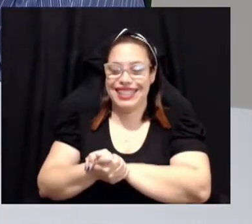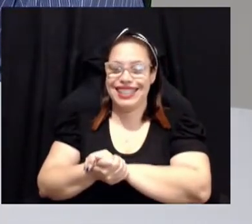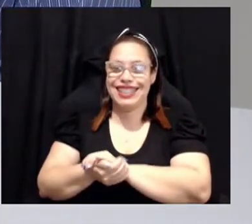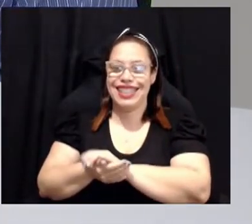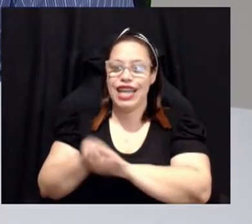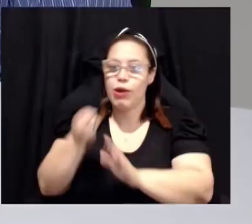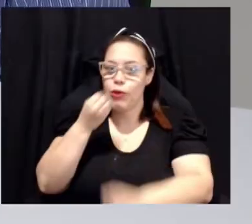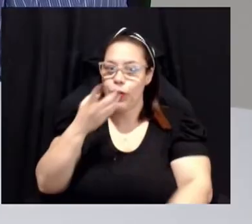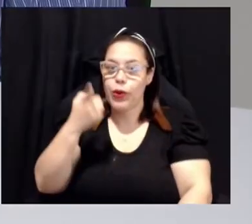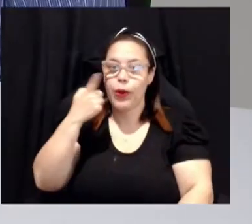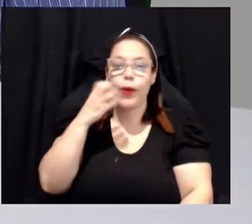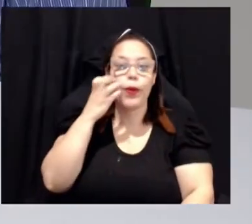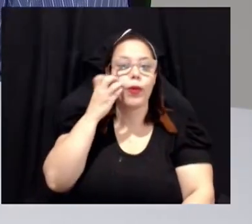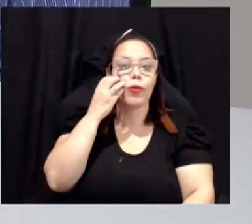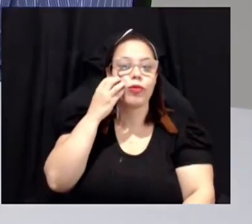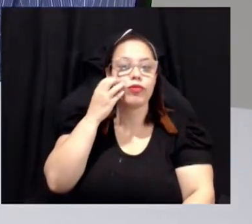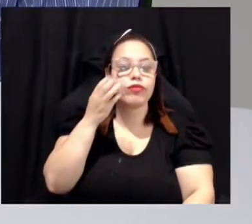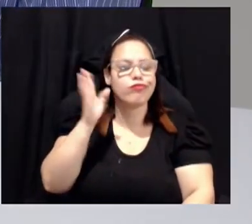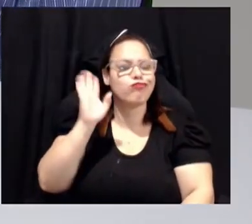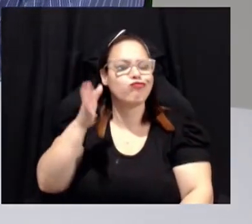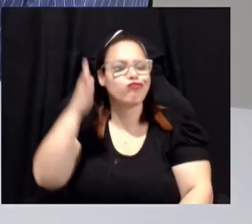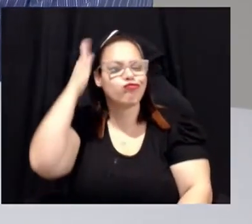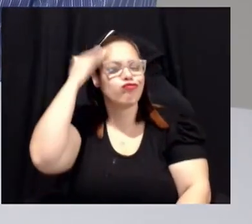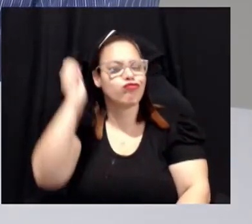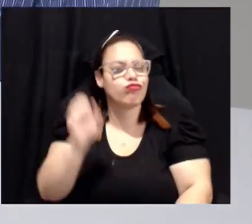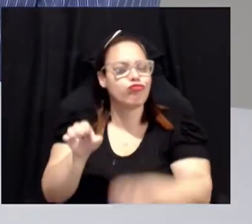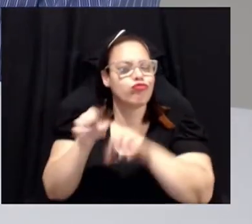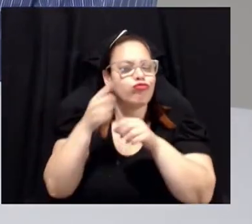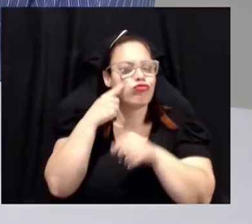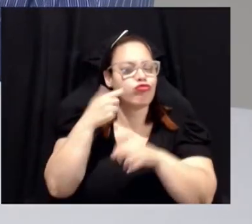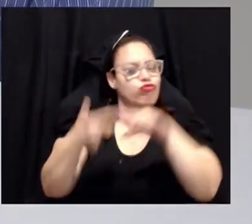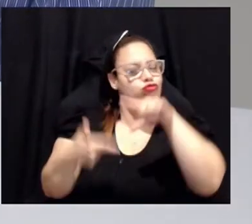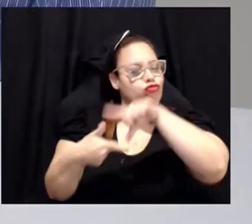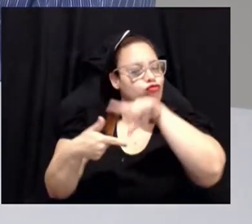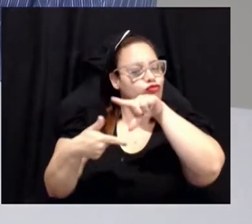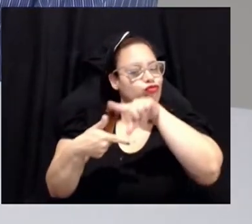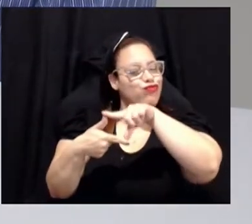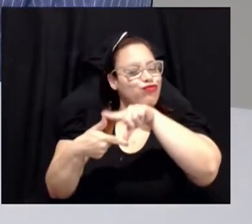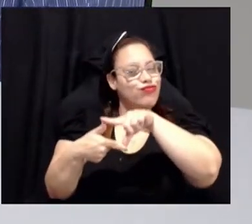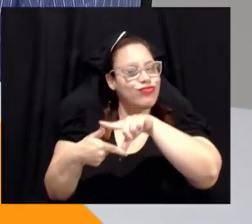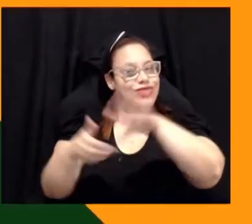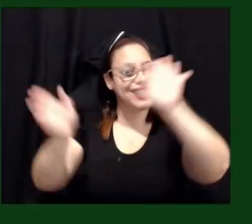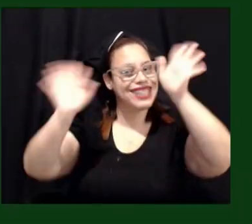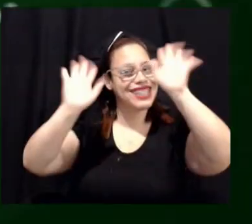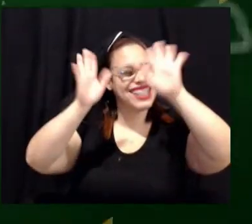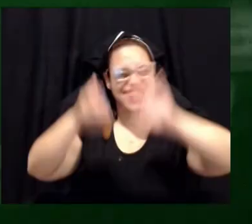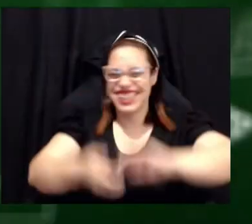sou o André Aranha e você já sabe, né? Tô sempre, de olho na educação. Tchau!